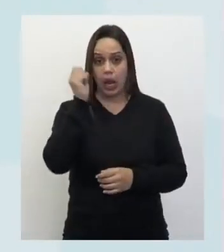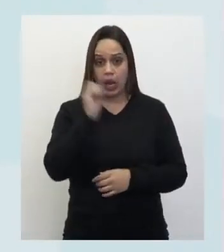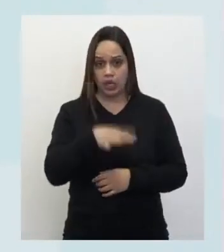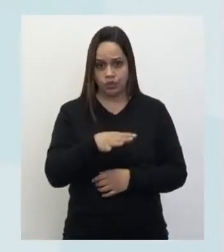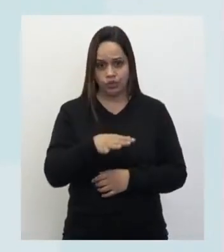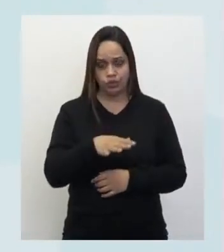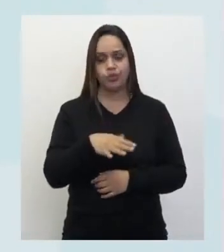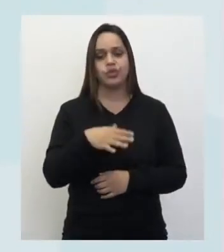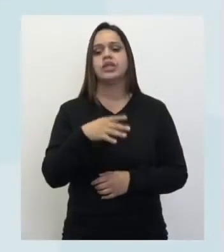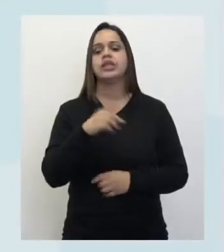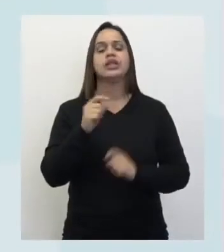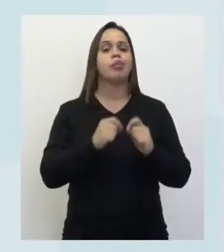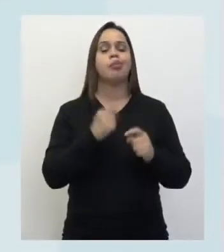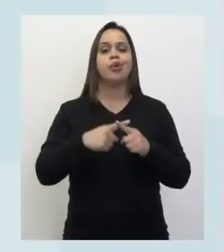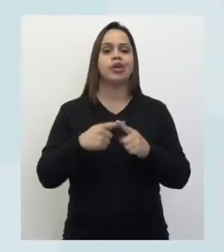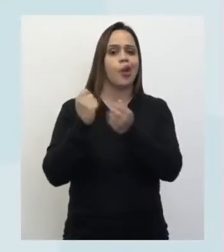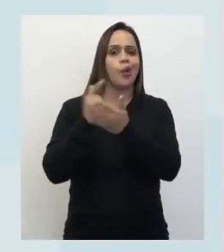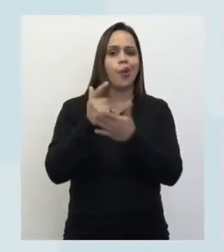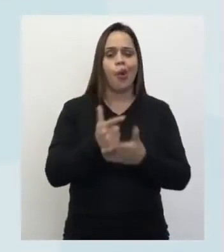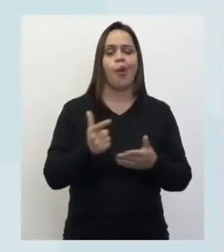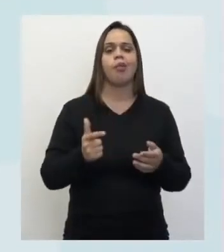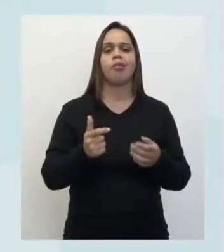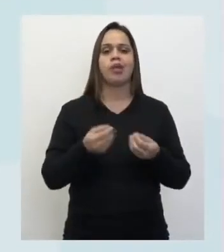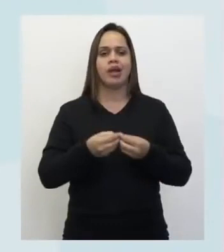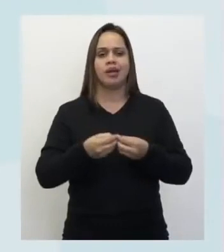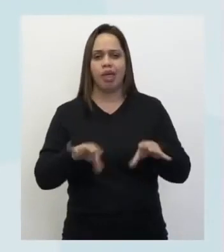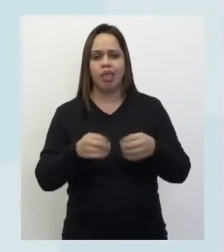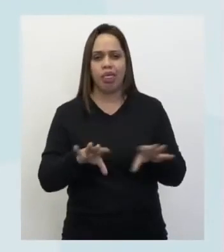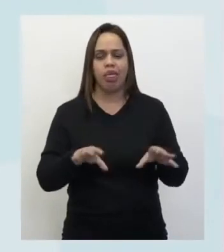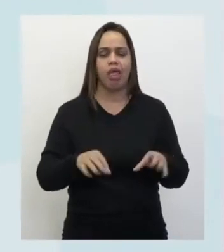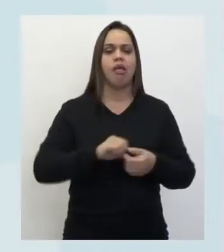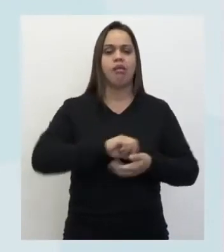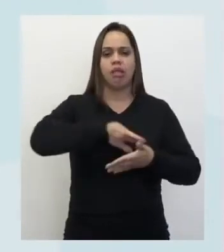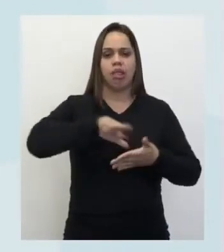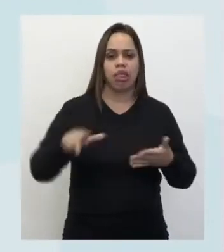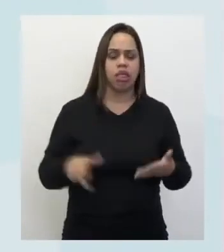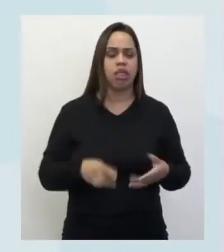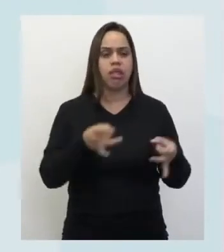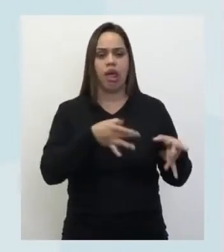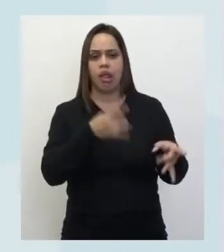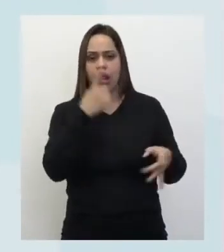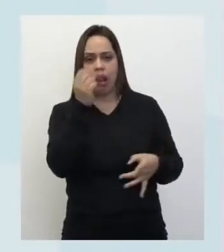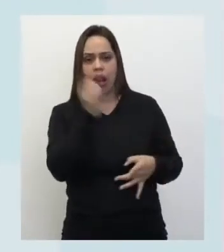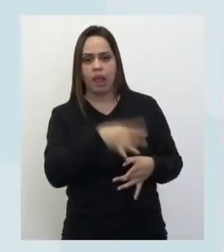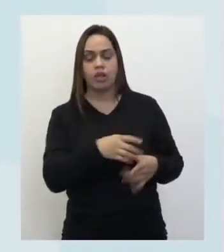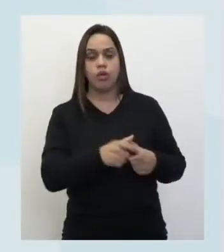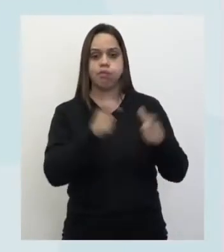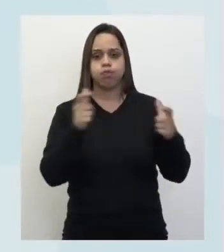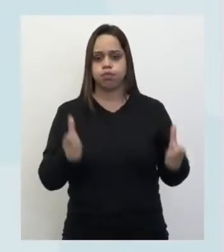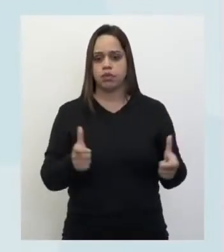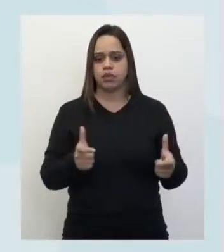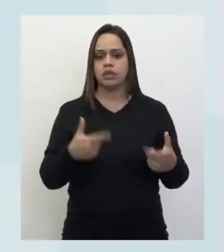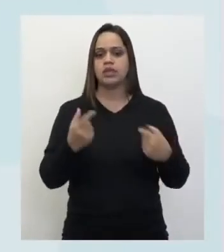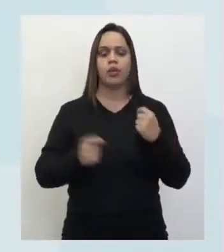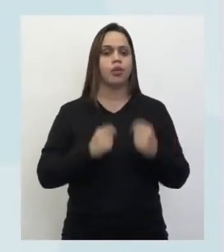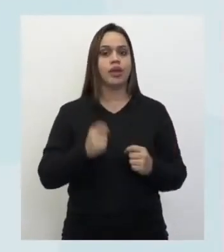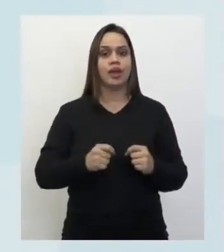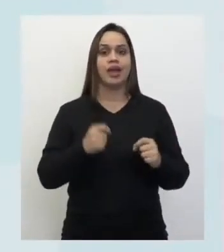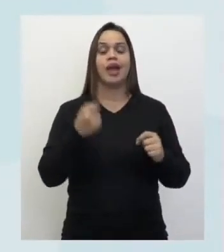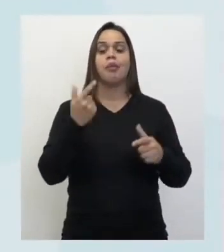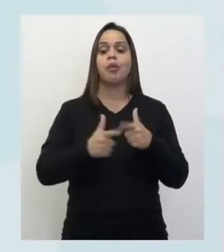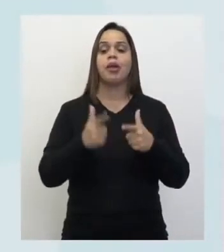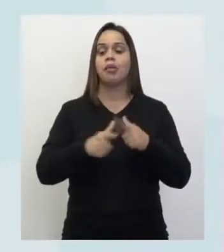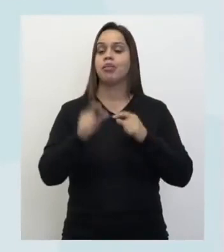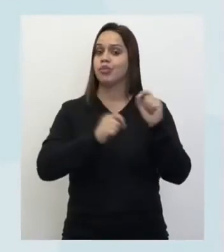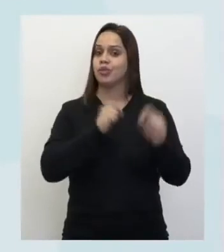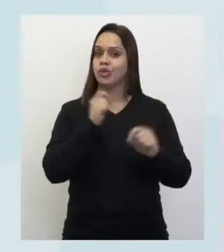aterros sanitários, do lixão. Será que é suficiente? Qual que é a problemática? Resíduos sólidos. Ou